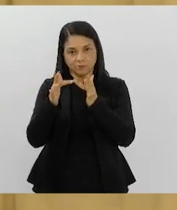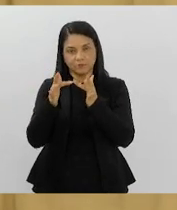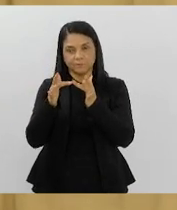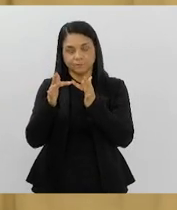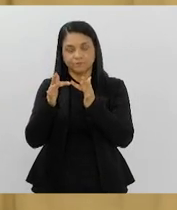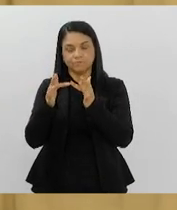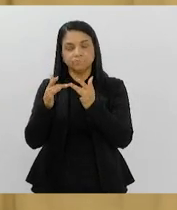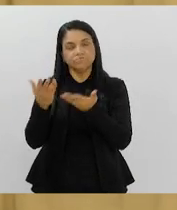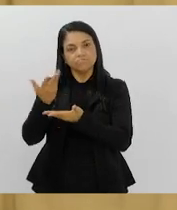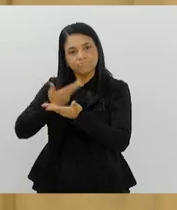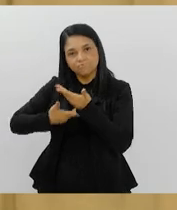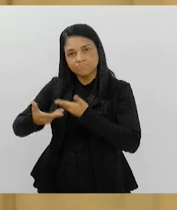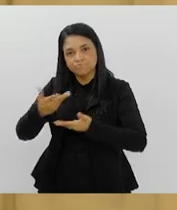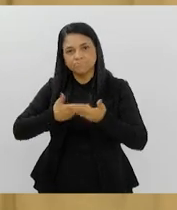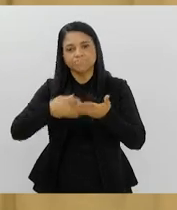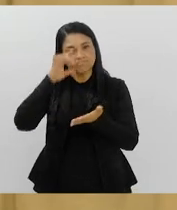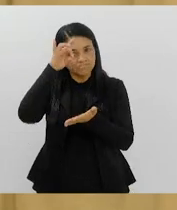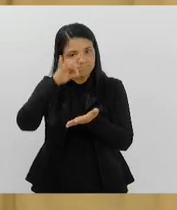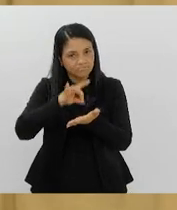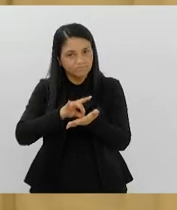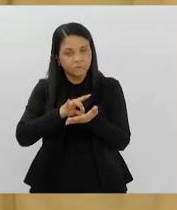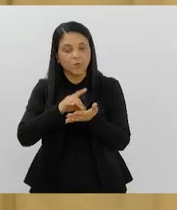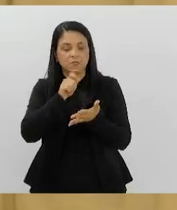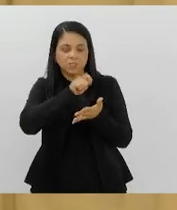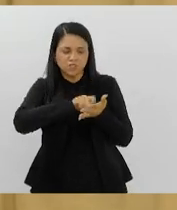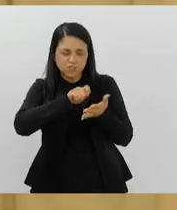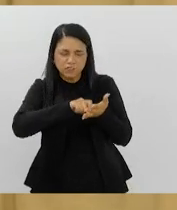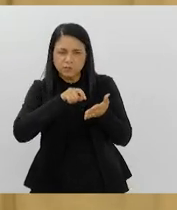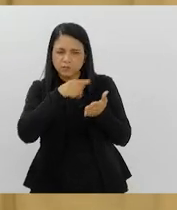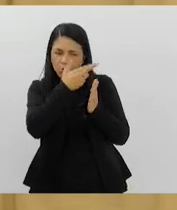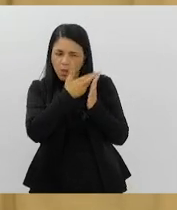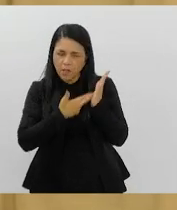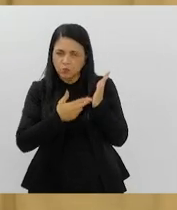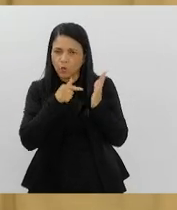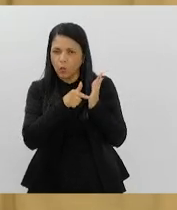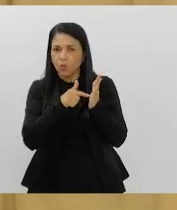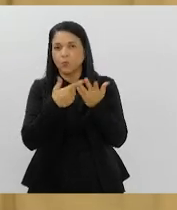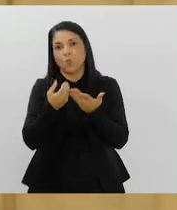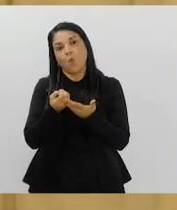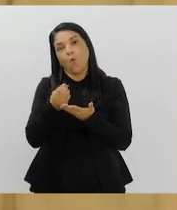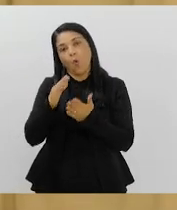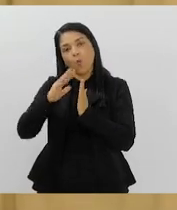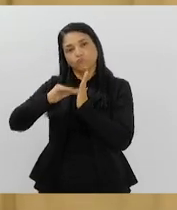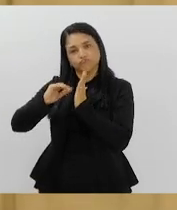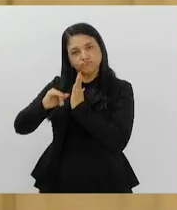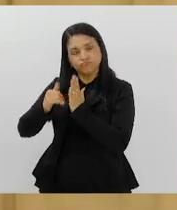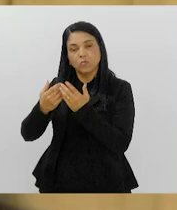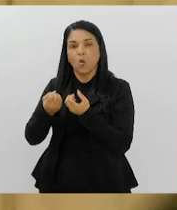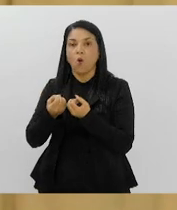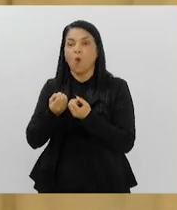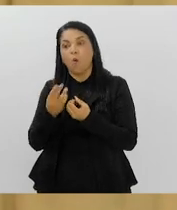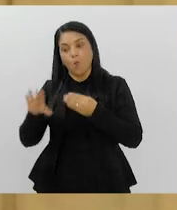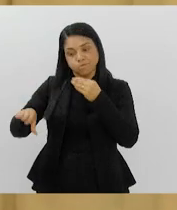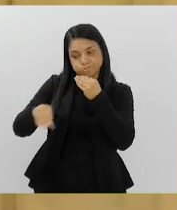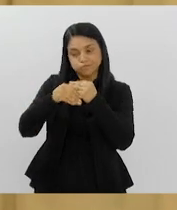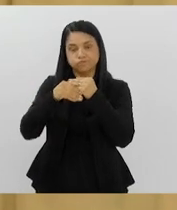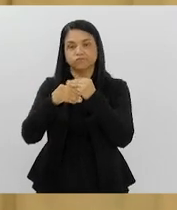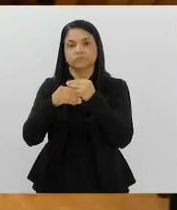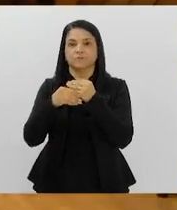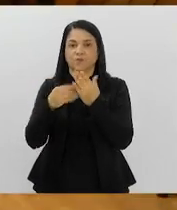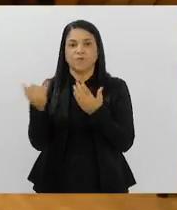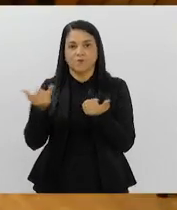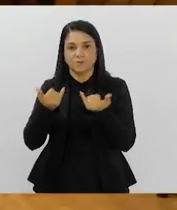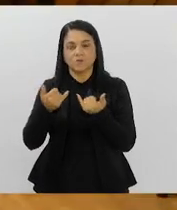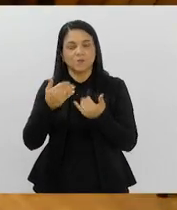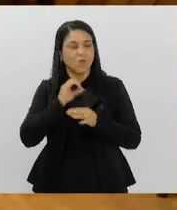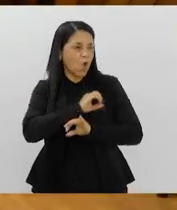para, de fato, confirmar o que está escrito ali, ou para descartar, ou para vir a agregar informações. Tá ótimo, Aline.